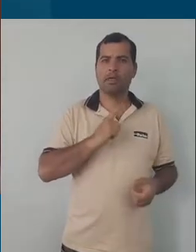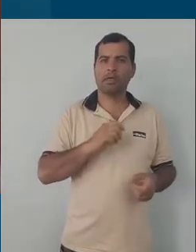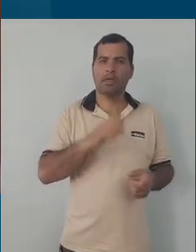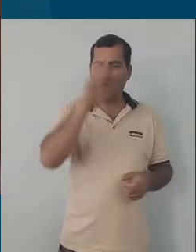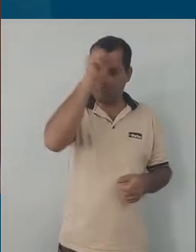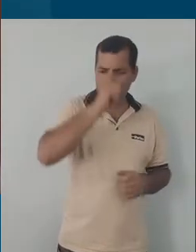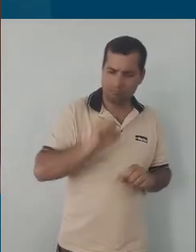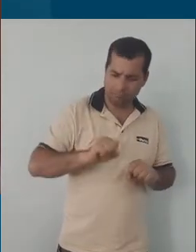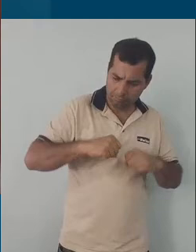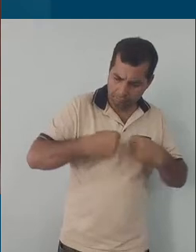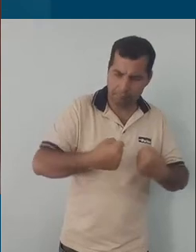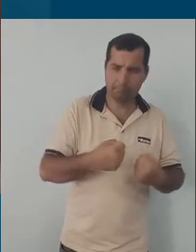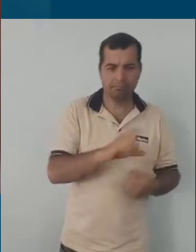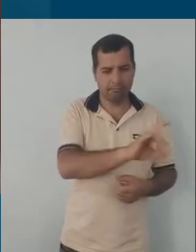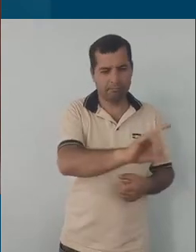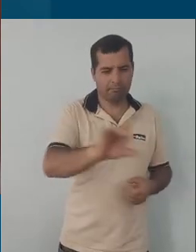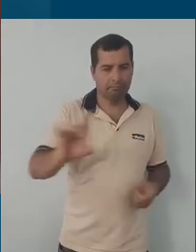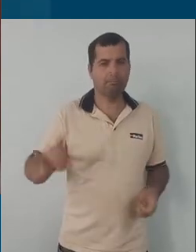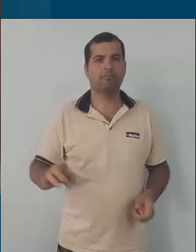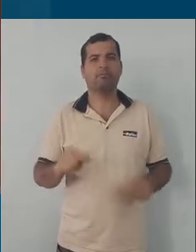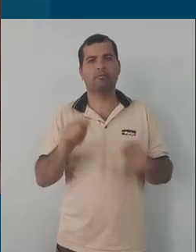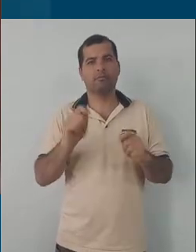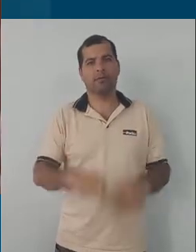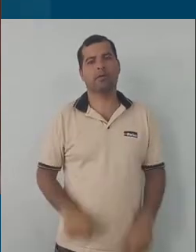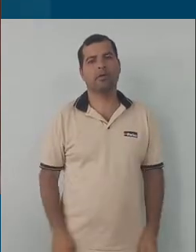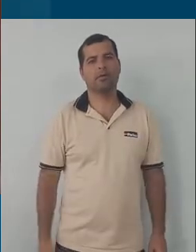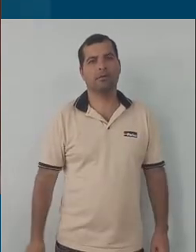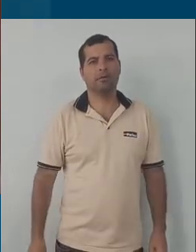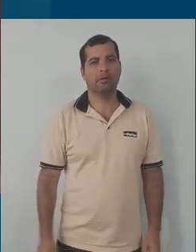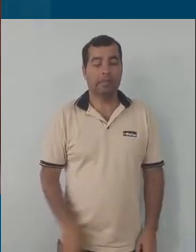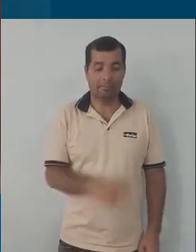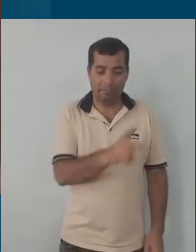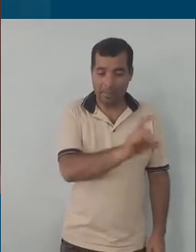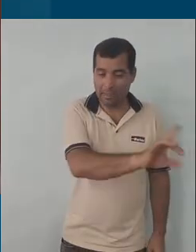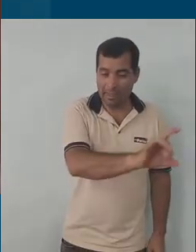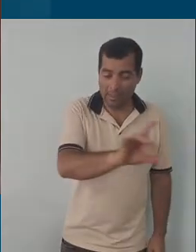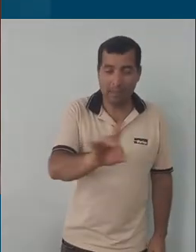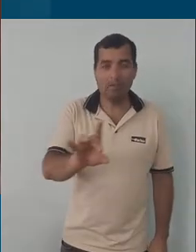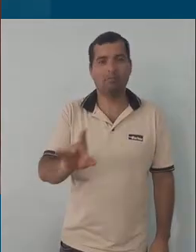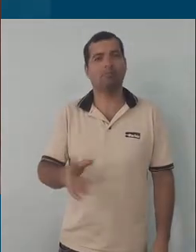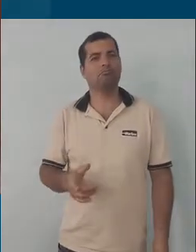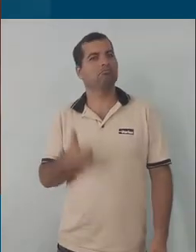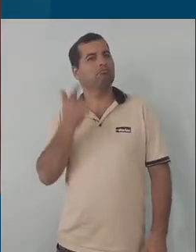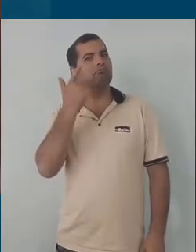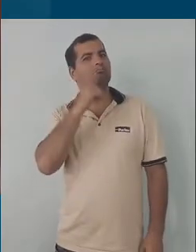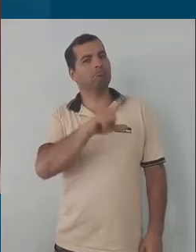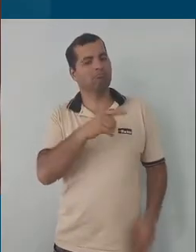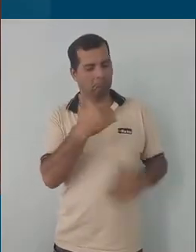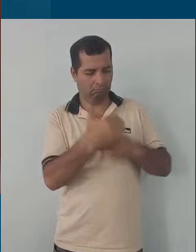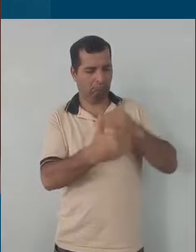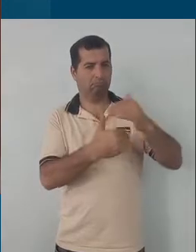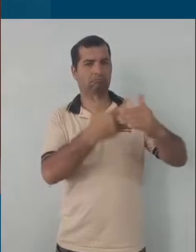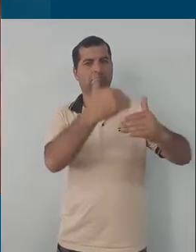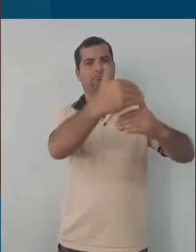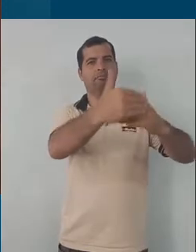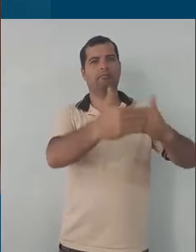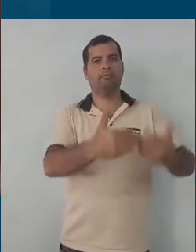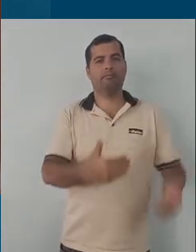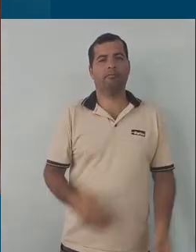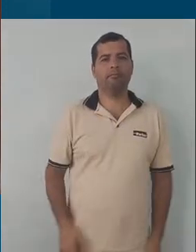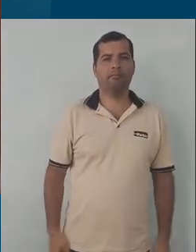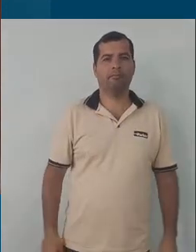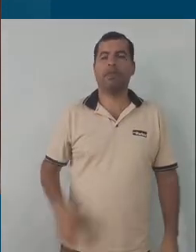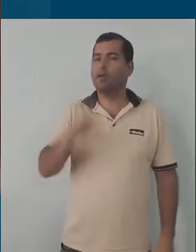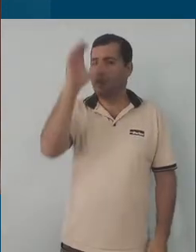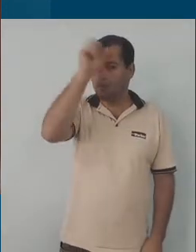processo que exige a atividade do sujeito, o estar ativo do sujeito, o processo de aprender é um